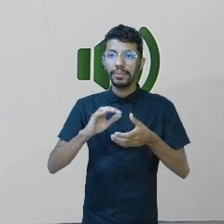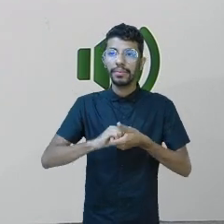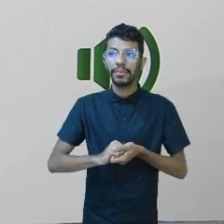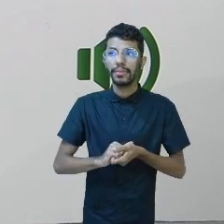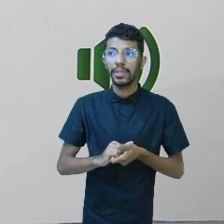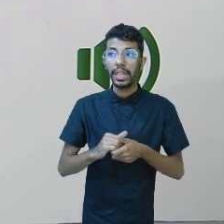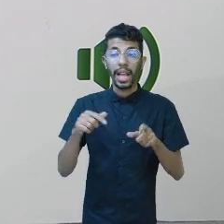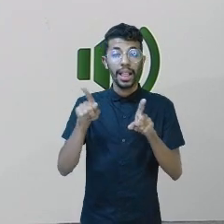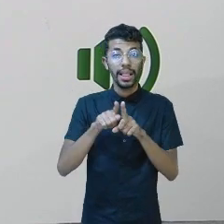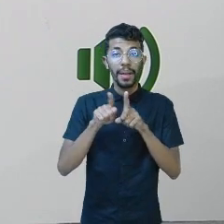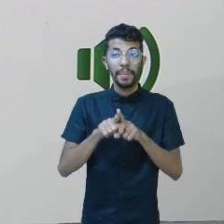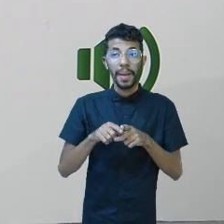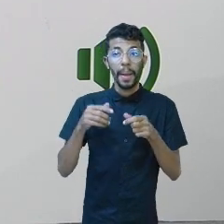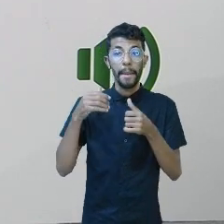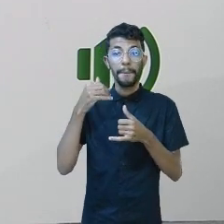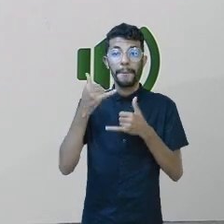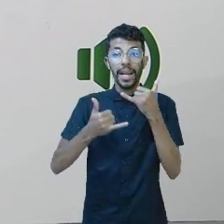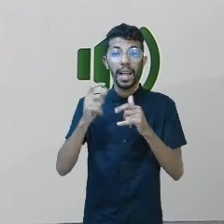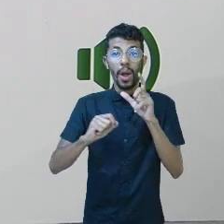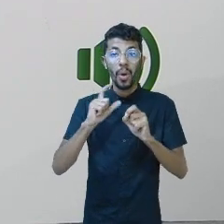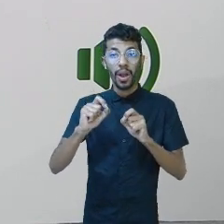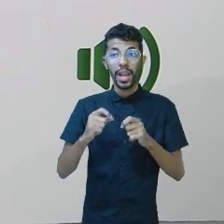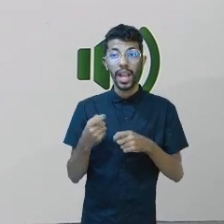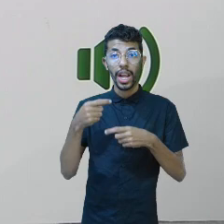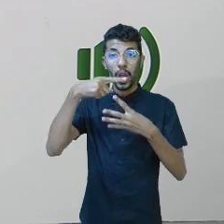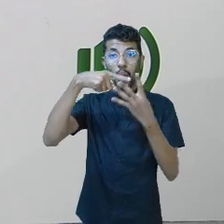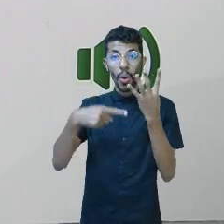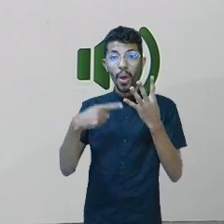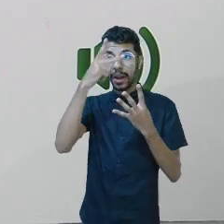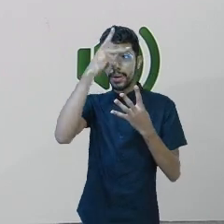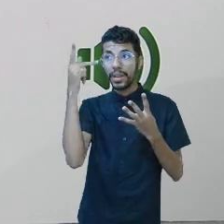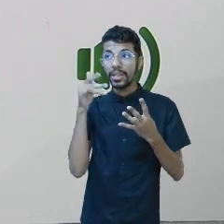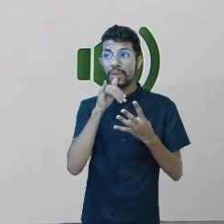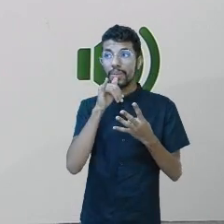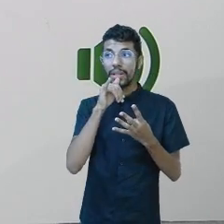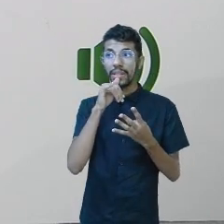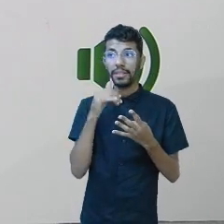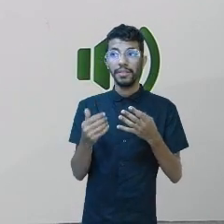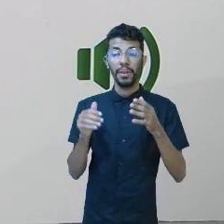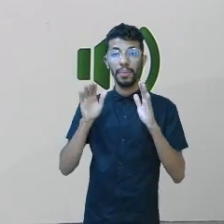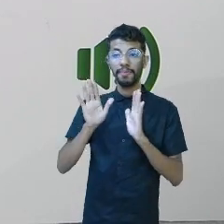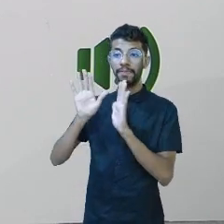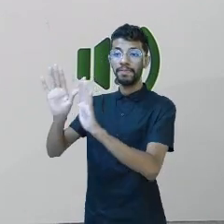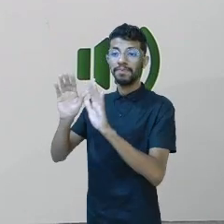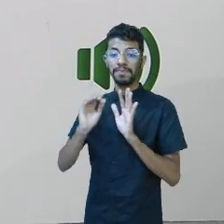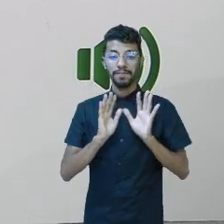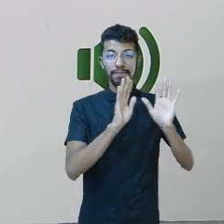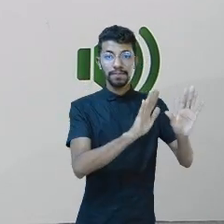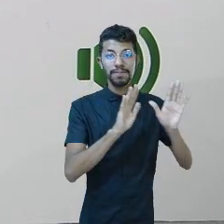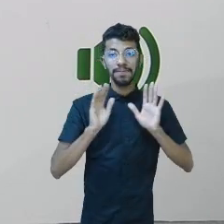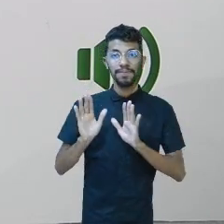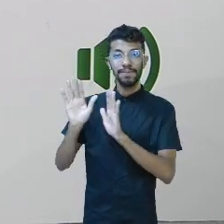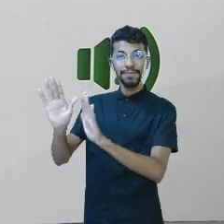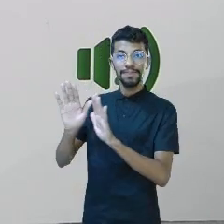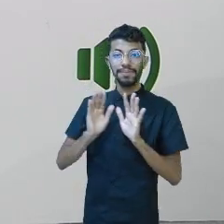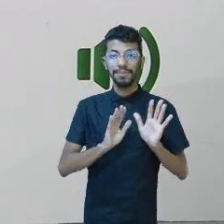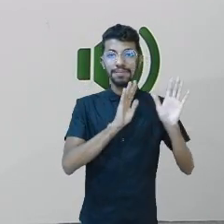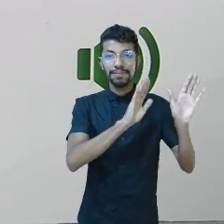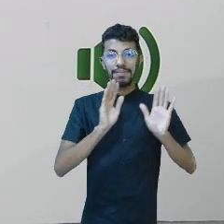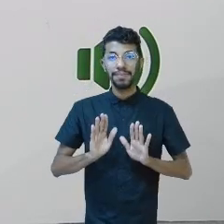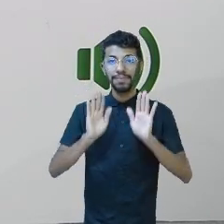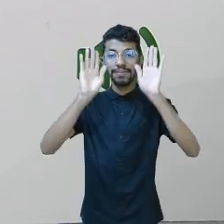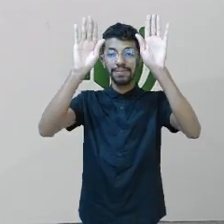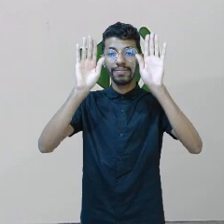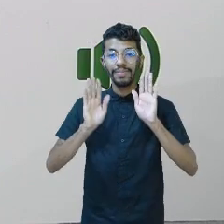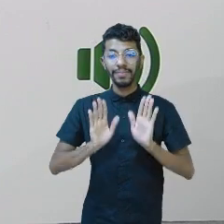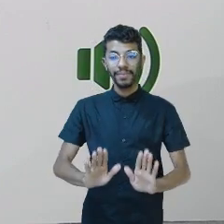de Somos Quatro? Aí ficam 4 pessoas, aí você faz, né? Somos 4, eu por cima. Quer dizer, tem uma